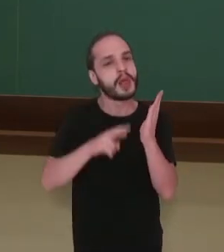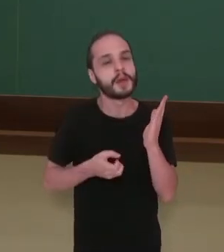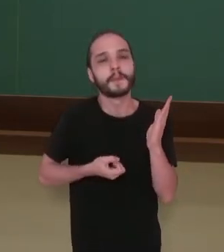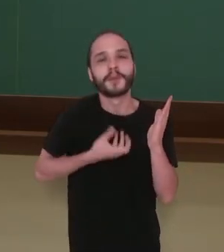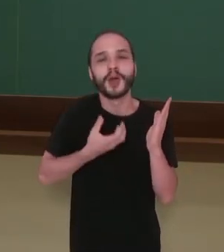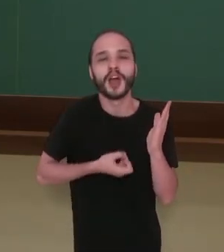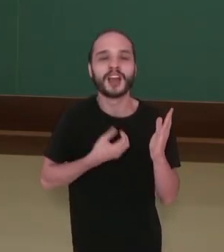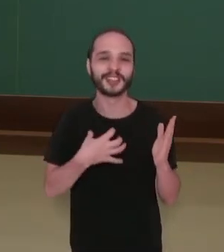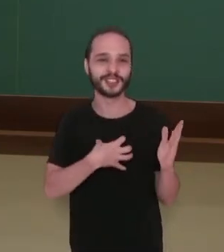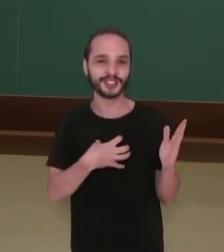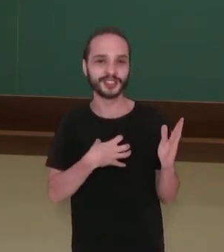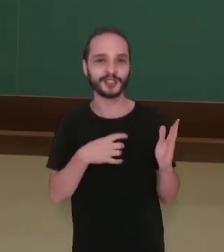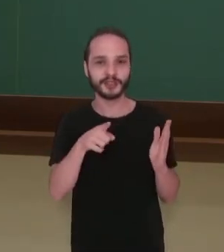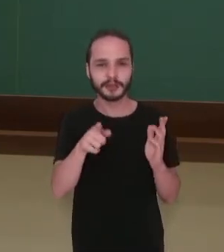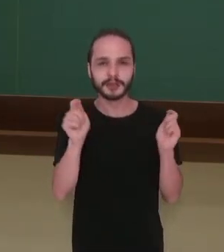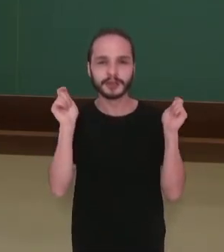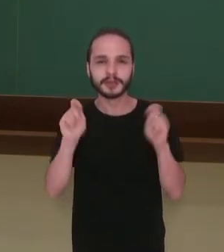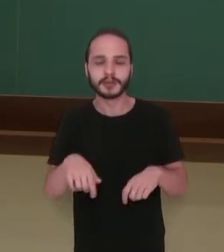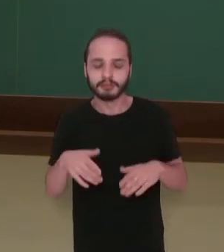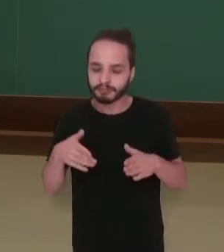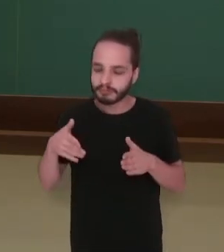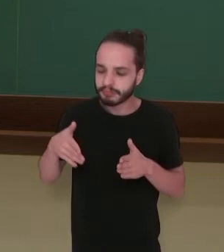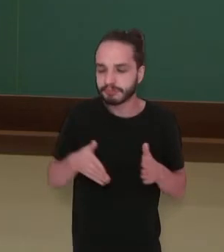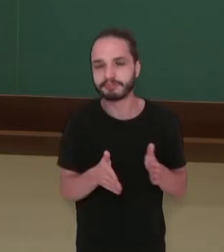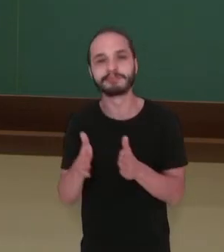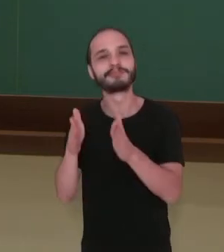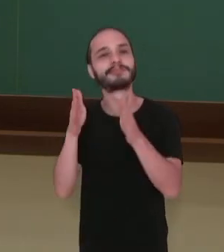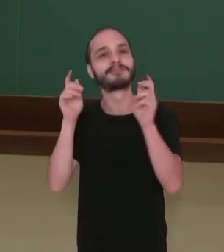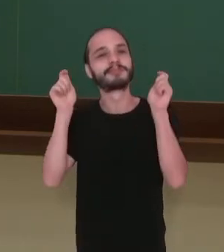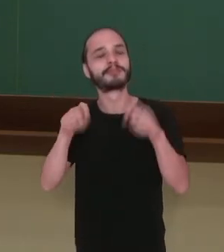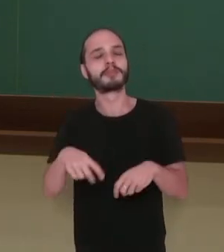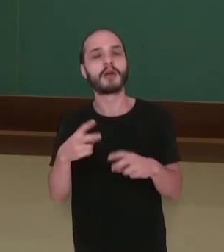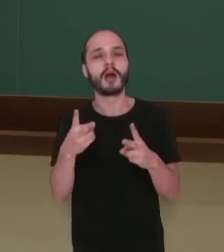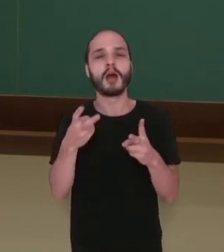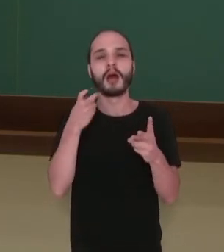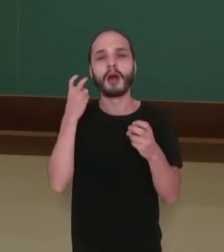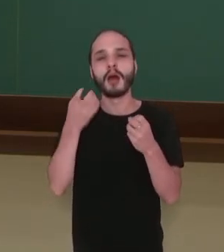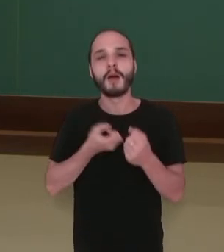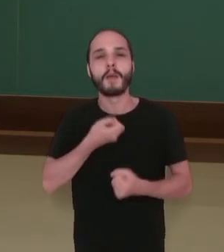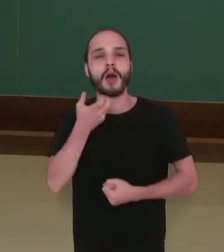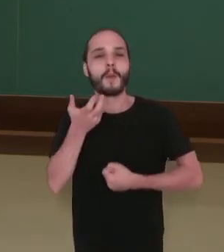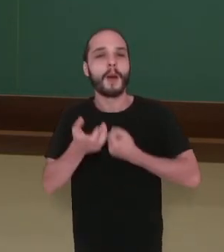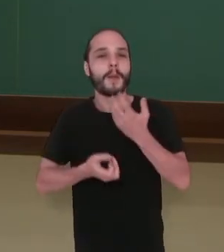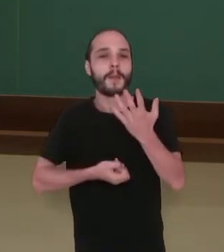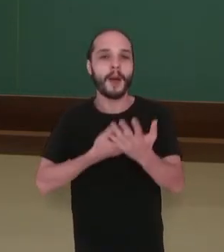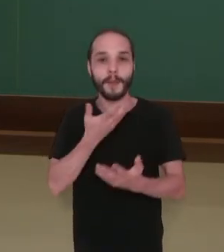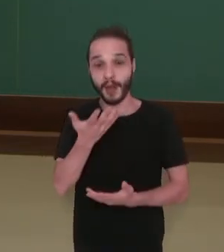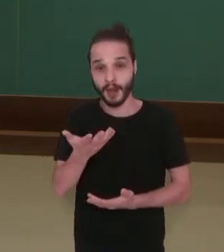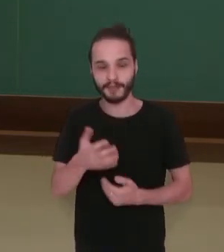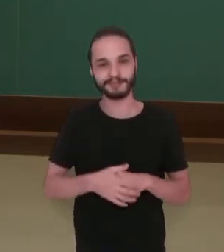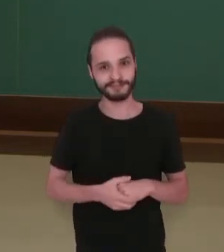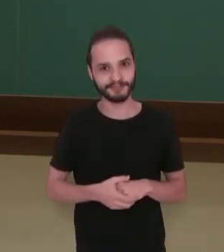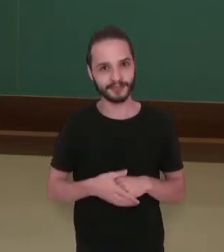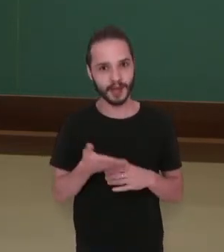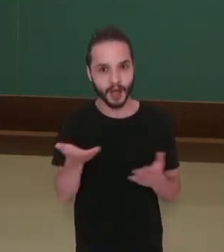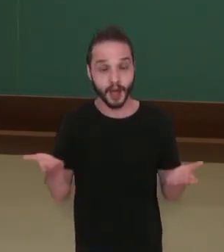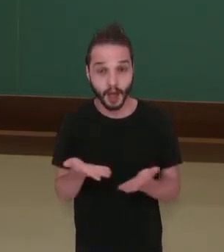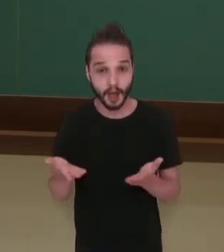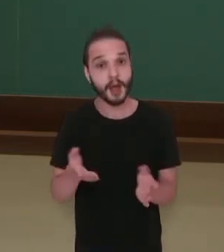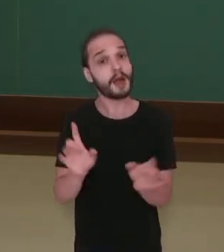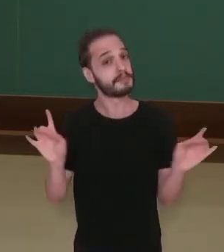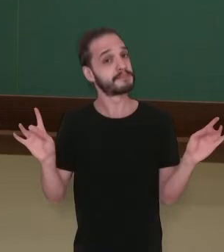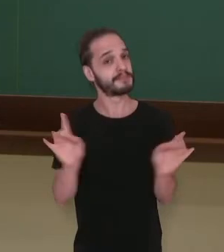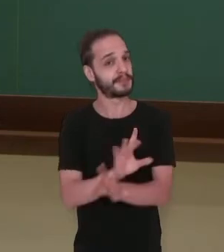justamente para você embarcar nessa delícia de poesia. Com isso, você está preparado